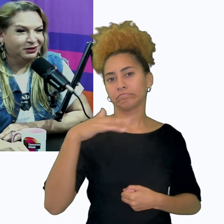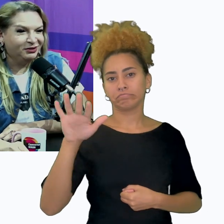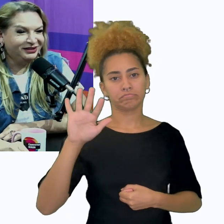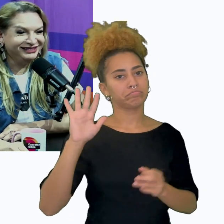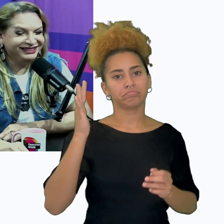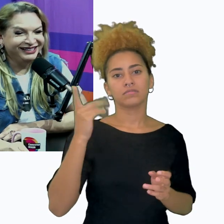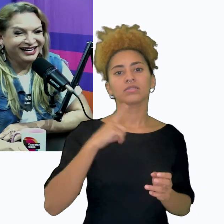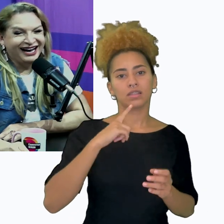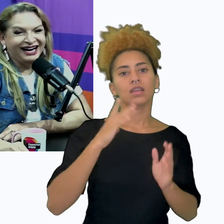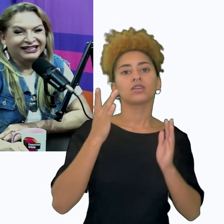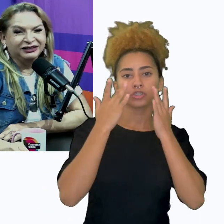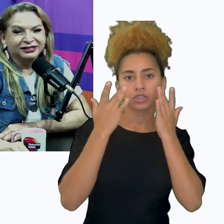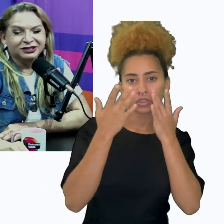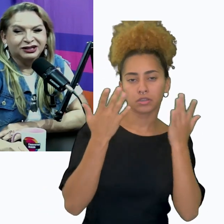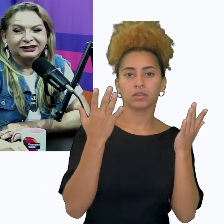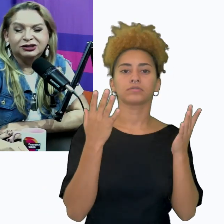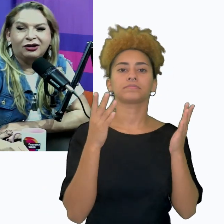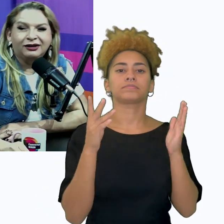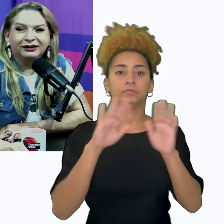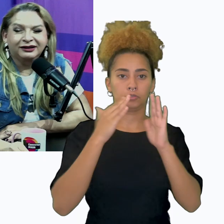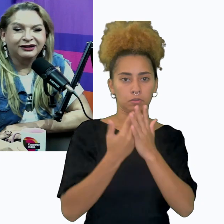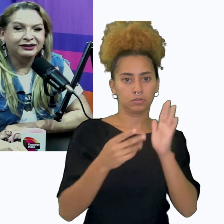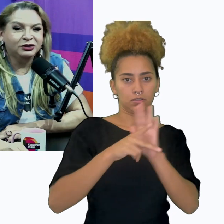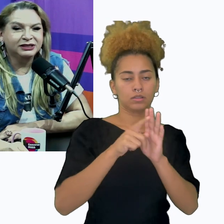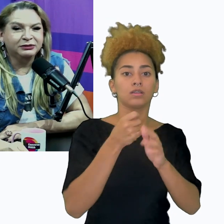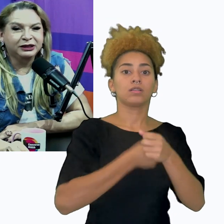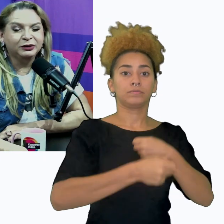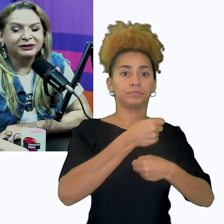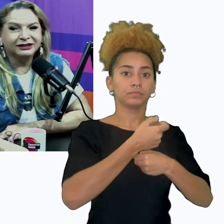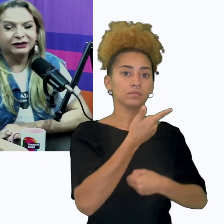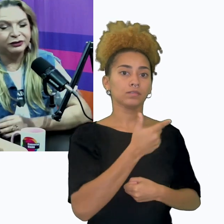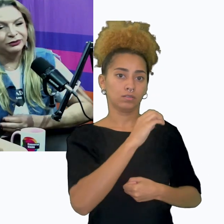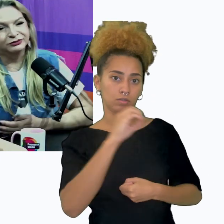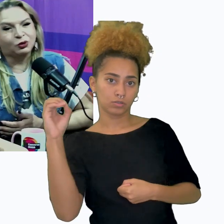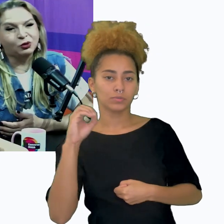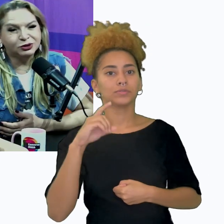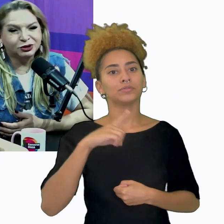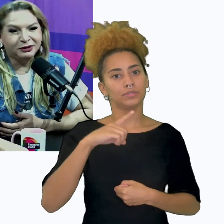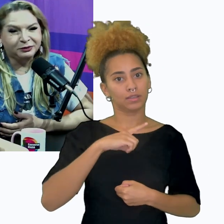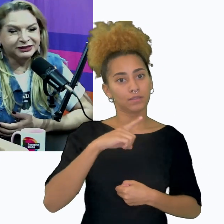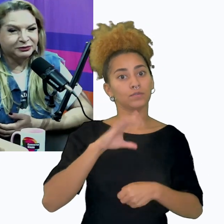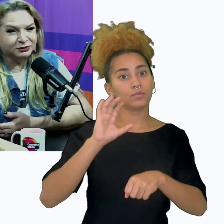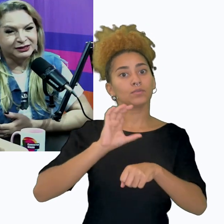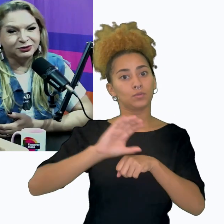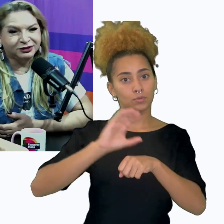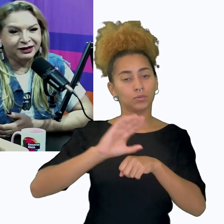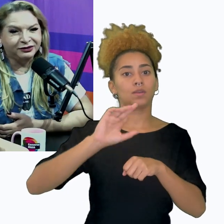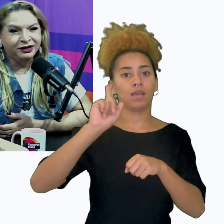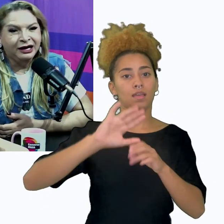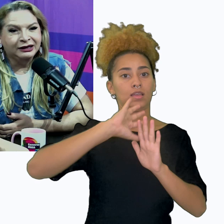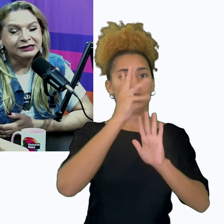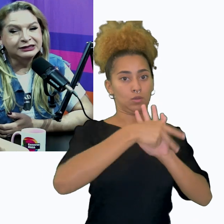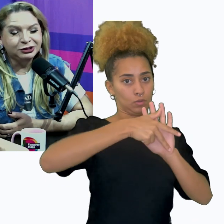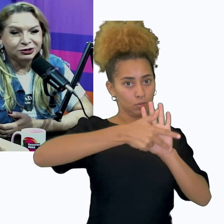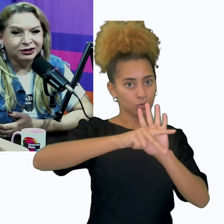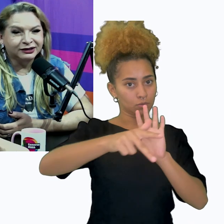alguma coisa, ainda fazendo teatro escola, e aí em 2000 eu me inscrevo em um curso chamado Princípios Básicos de Teatro,